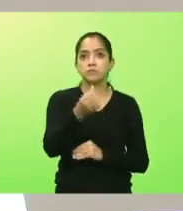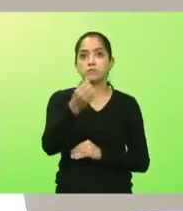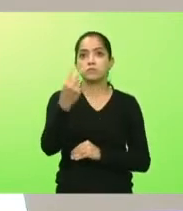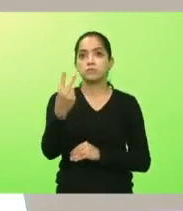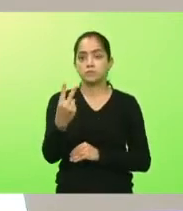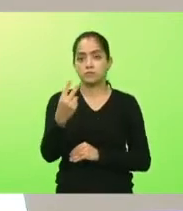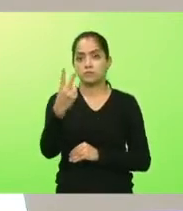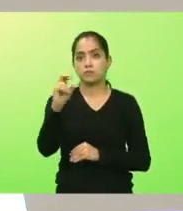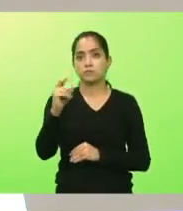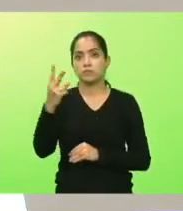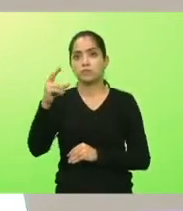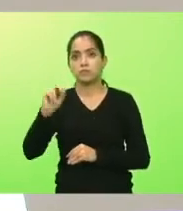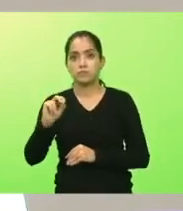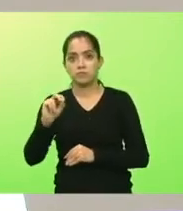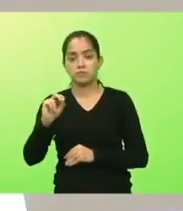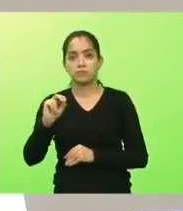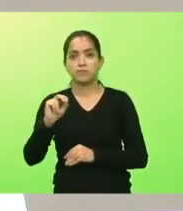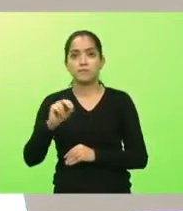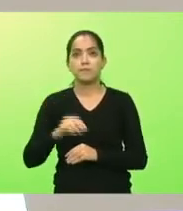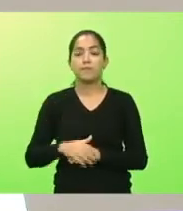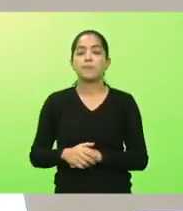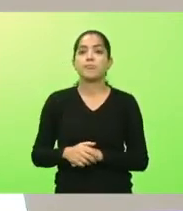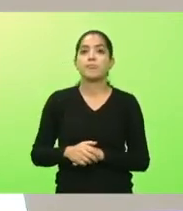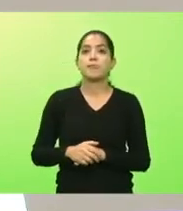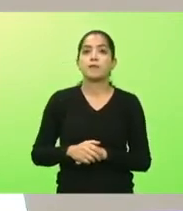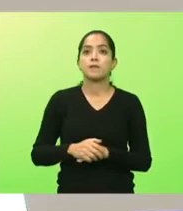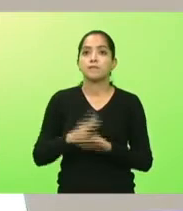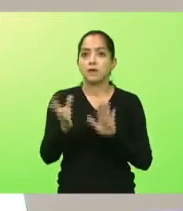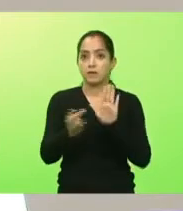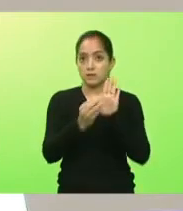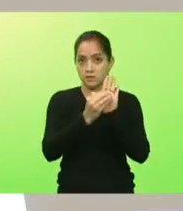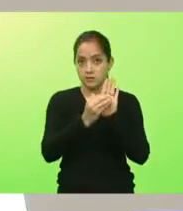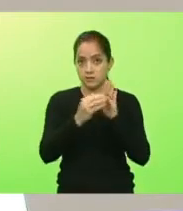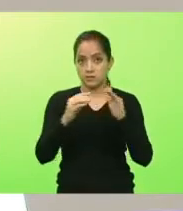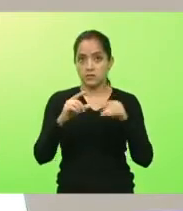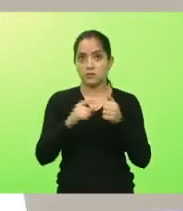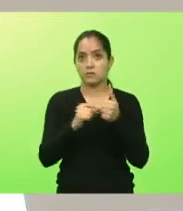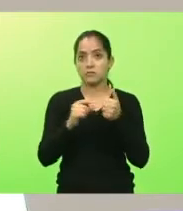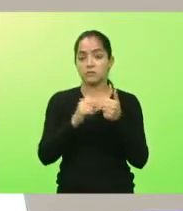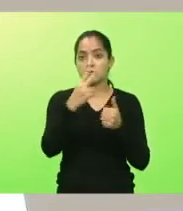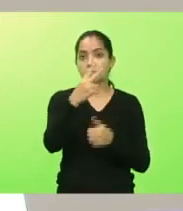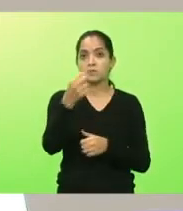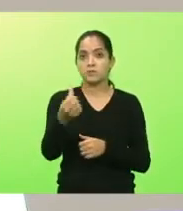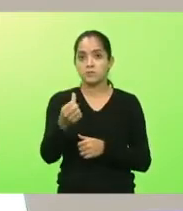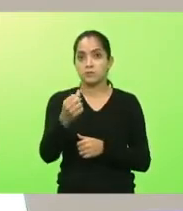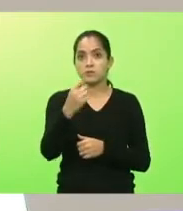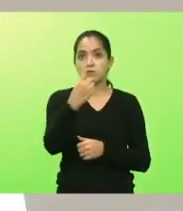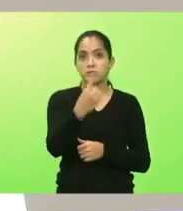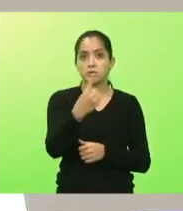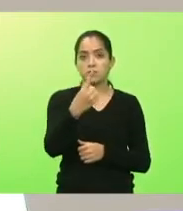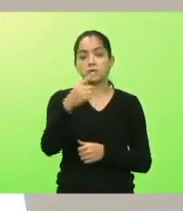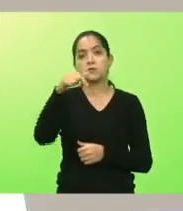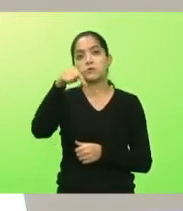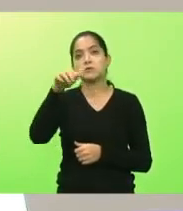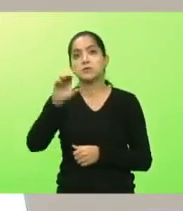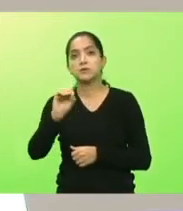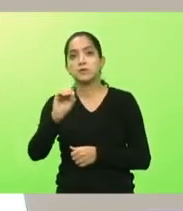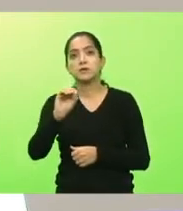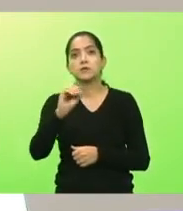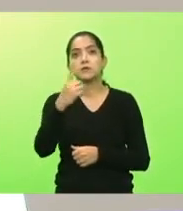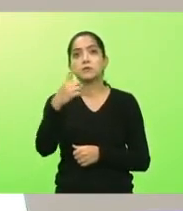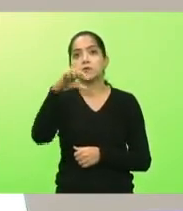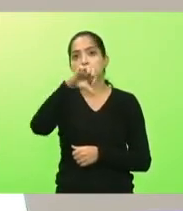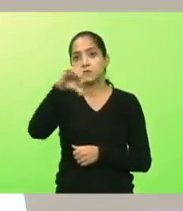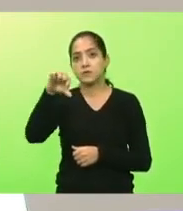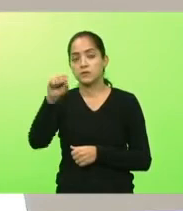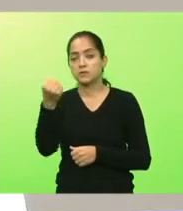6.2/2020, autor deputado Coronel Mocelin. Acrescenta dispositivo ao artigo 26 da lei complementar 170 de 1998